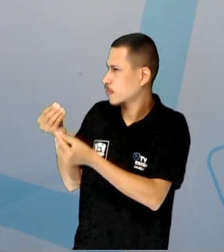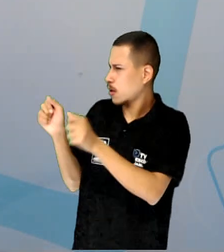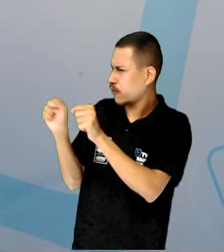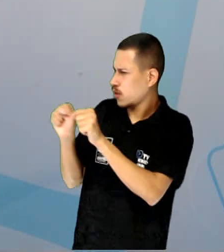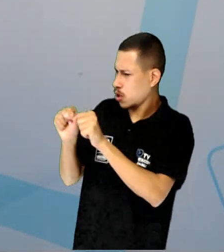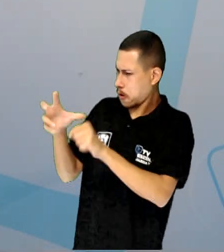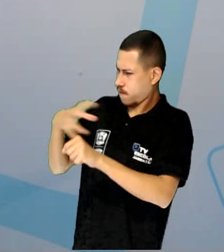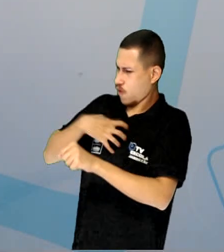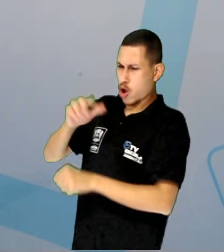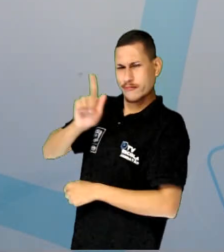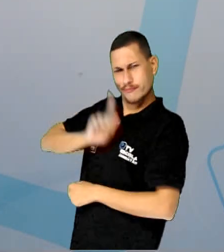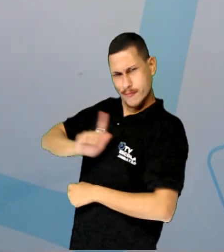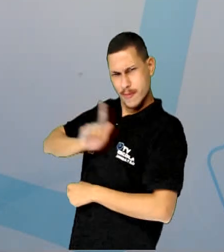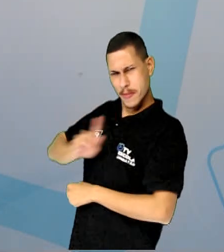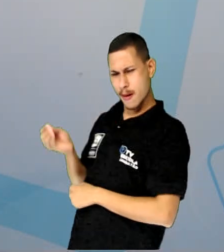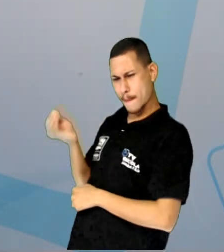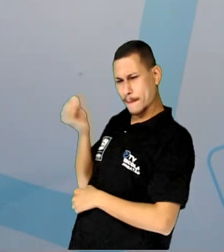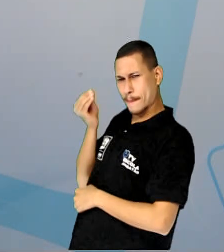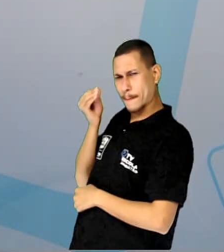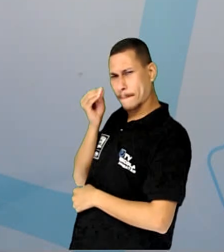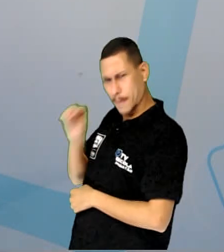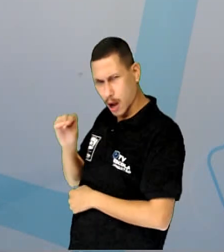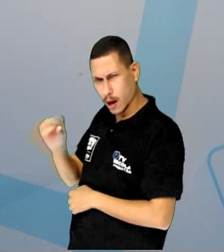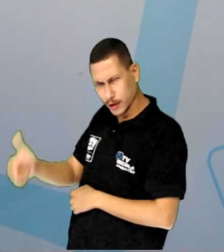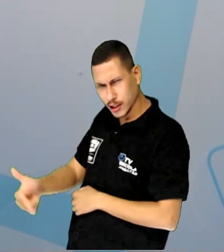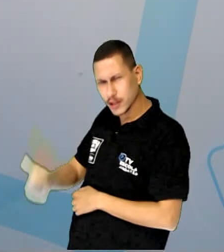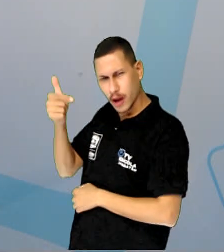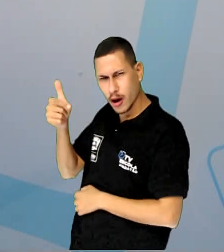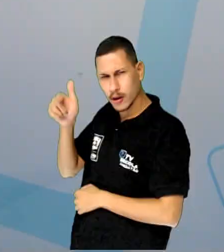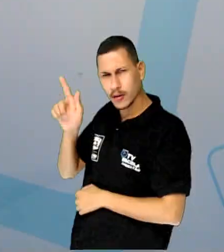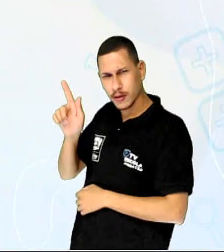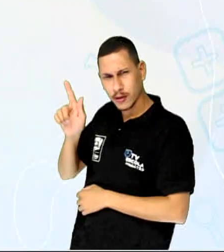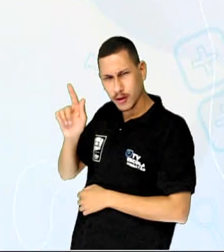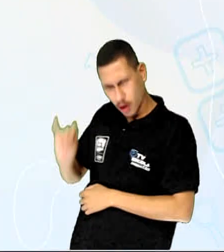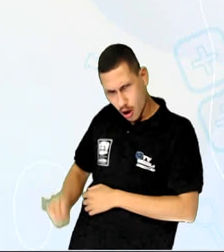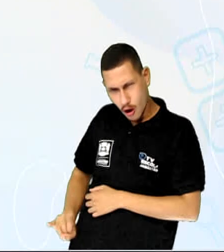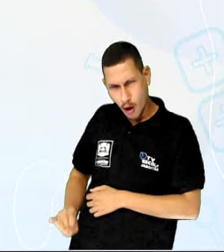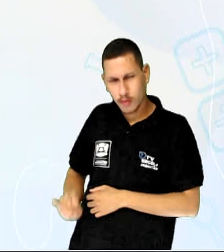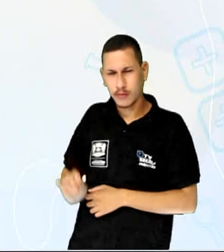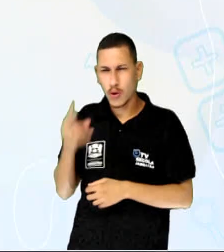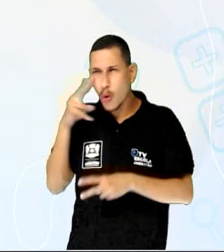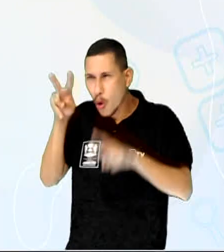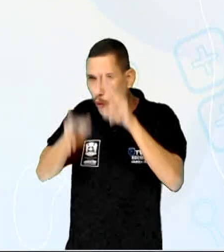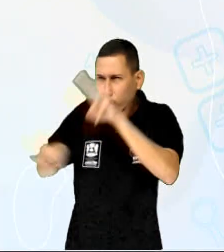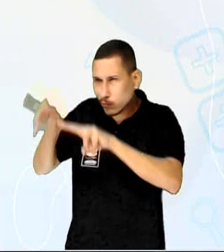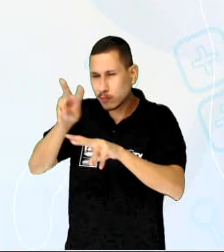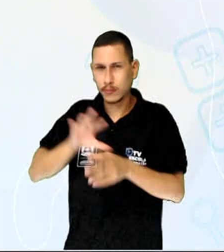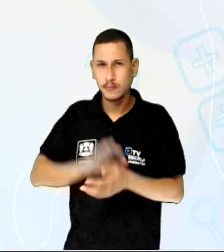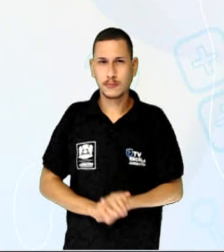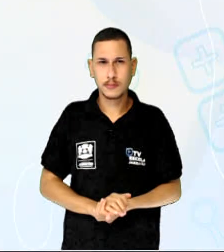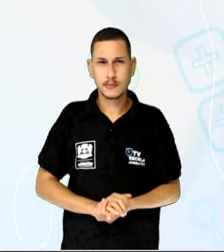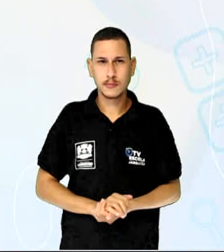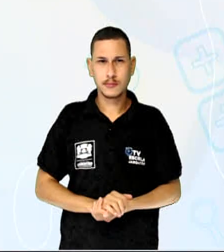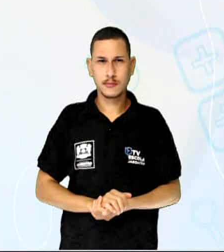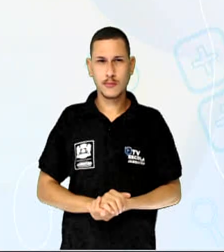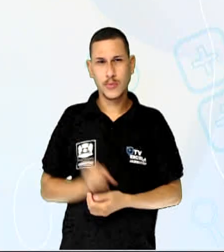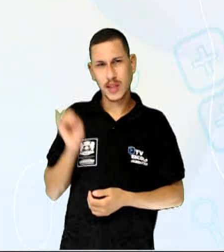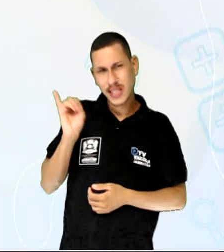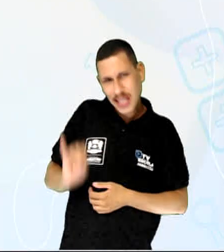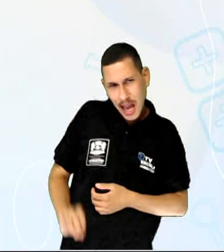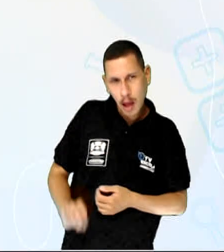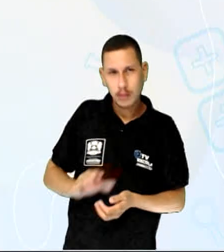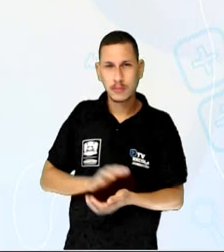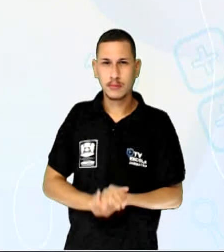forma gramatical a questão da second conditional. Dá uma olhada aí na tela. If,